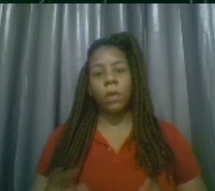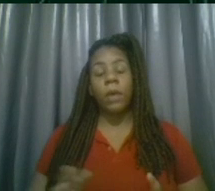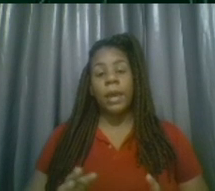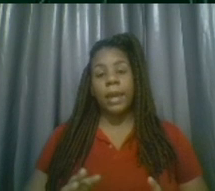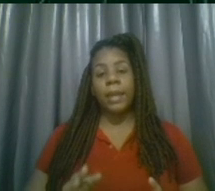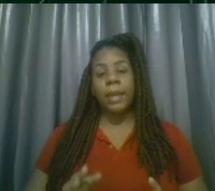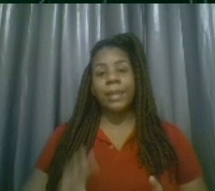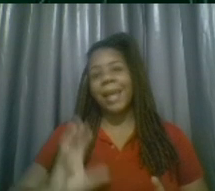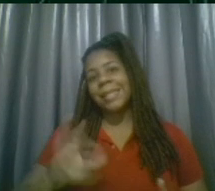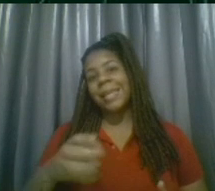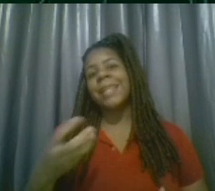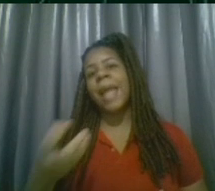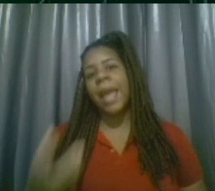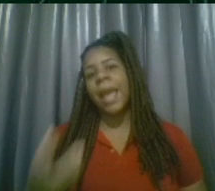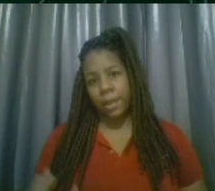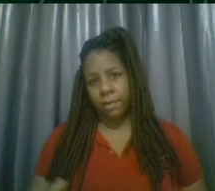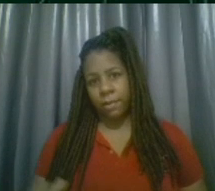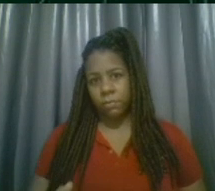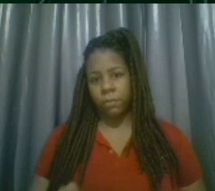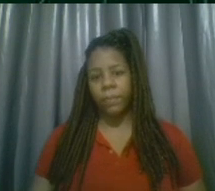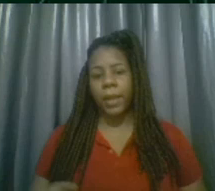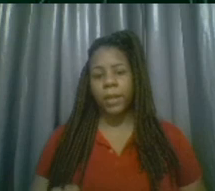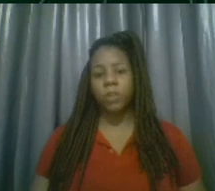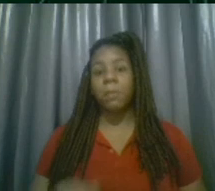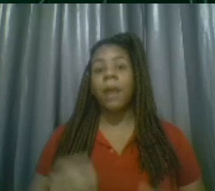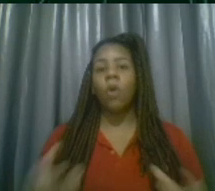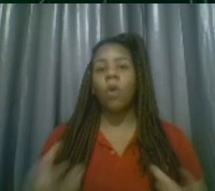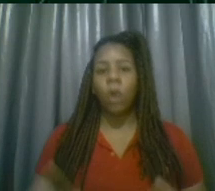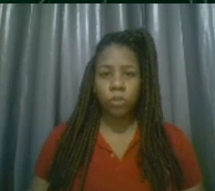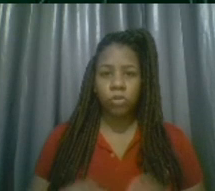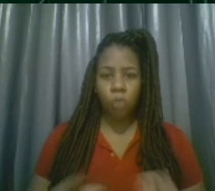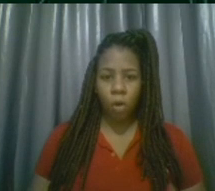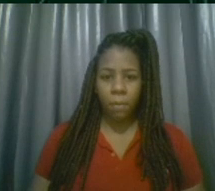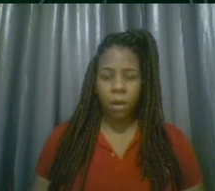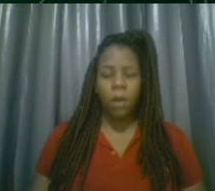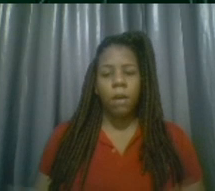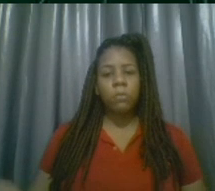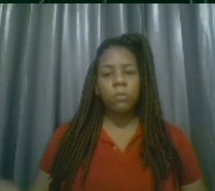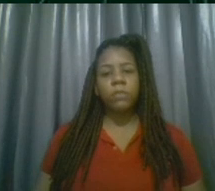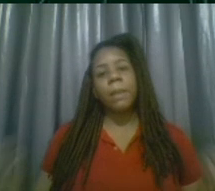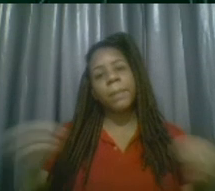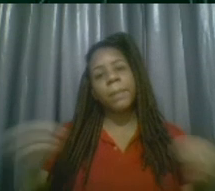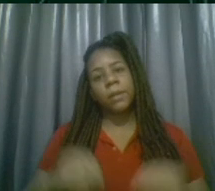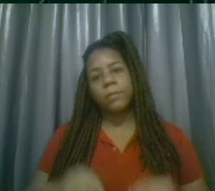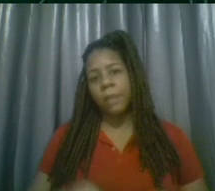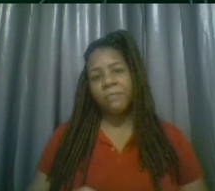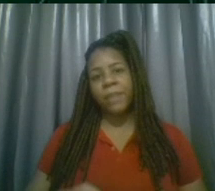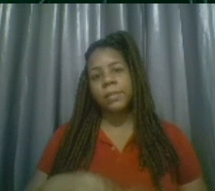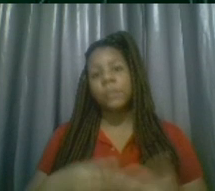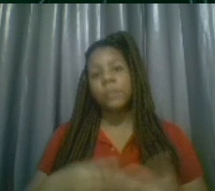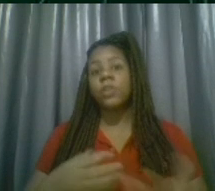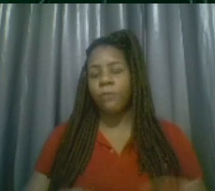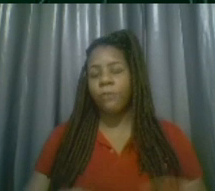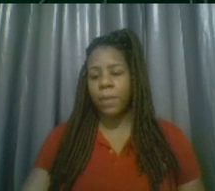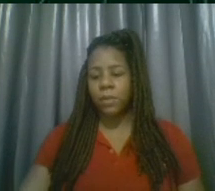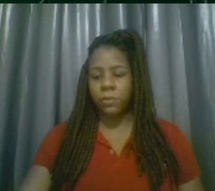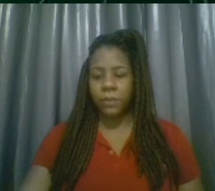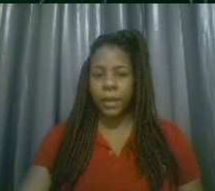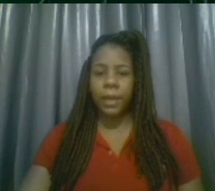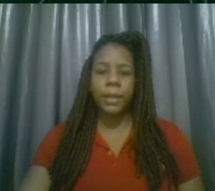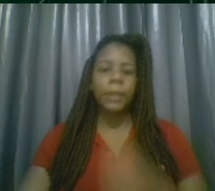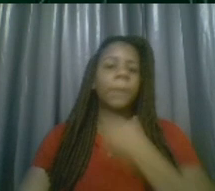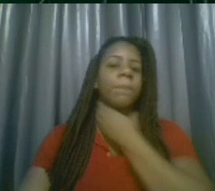Substituído não, ele dá essa ideia, né, de maior, de soma. Vamos ver aplicando na frase de que forma